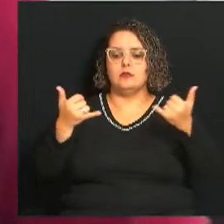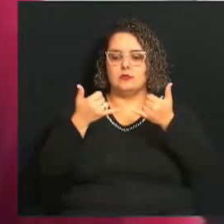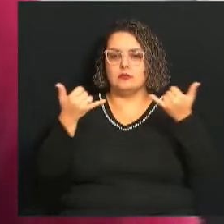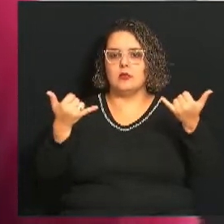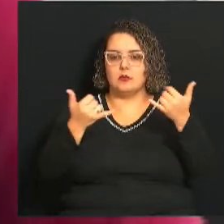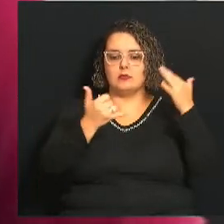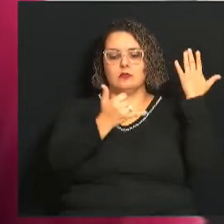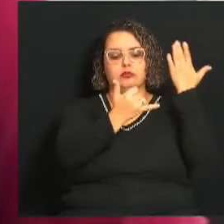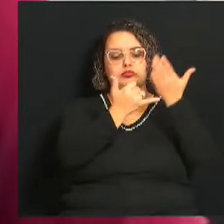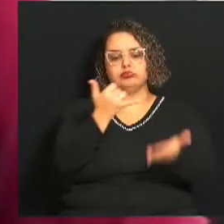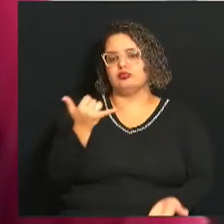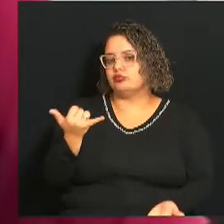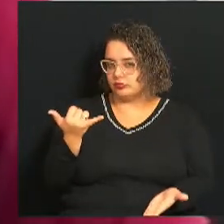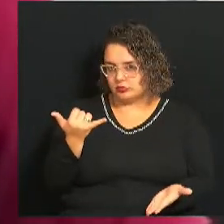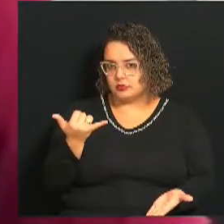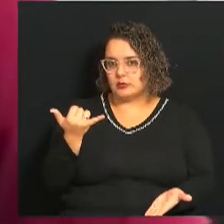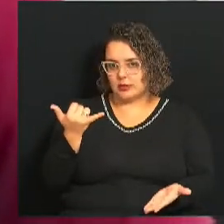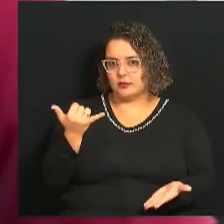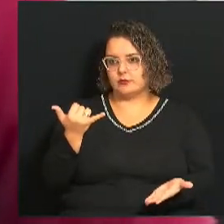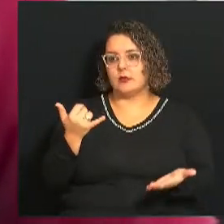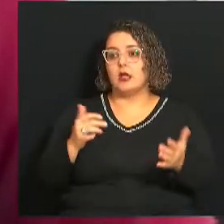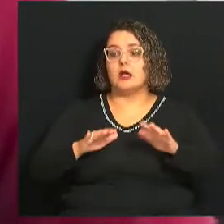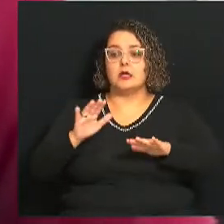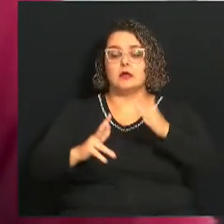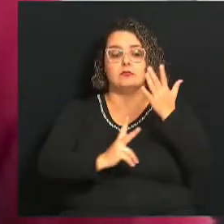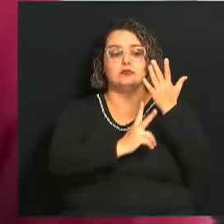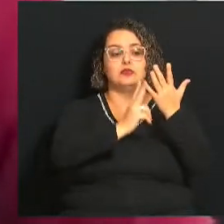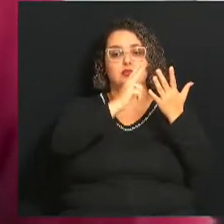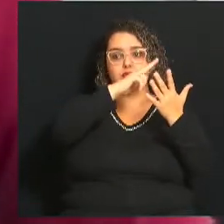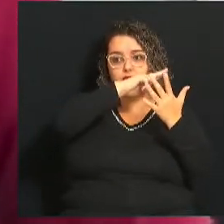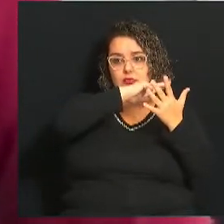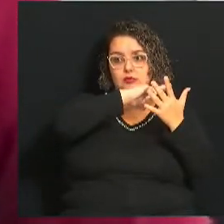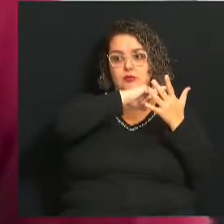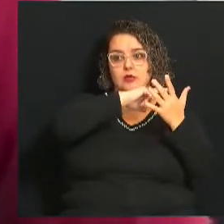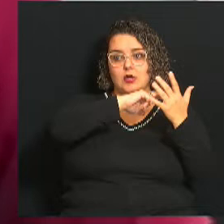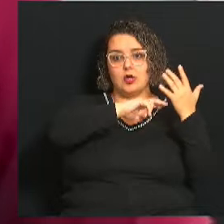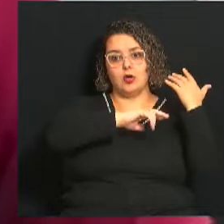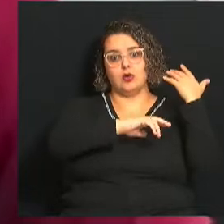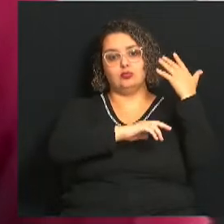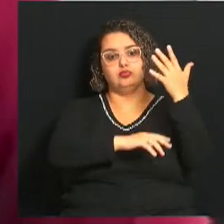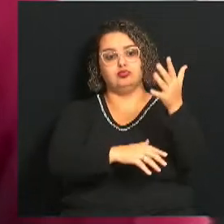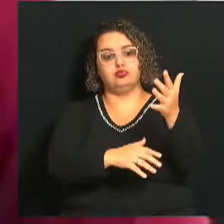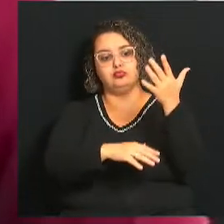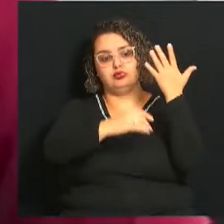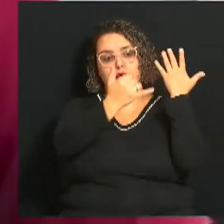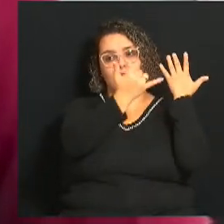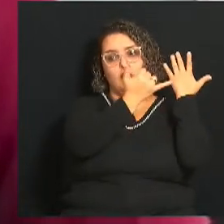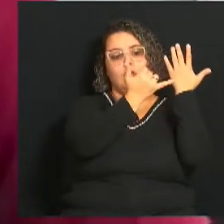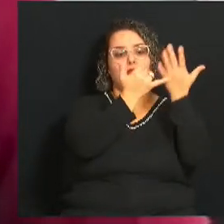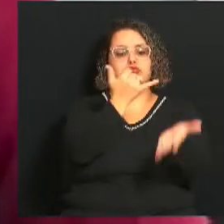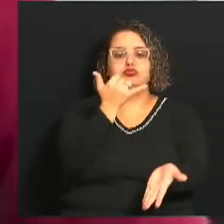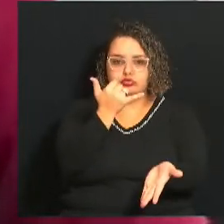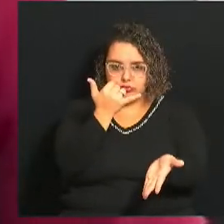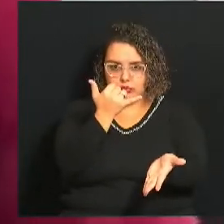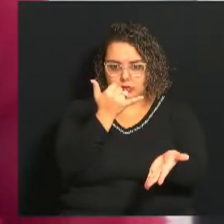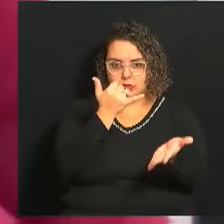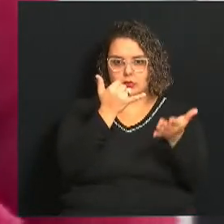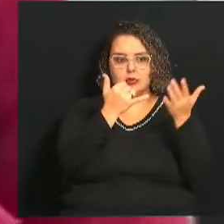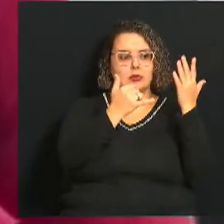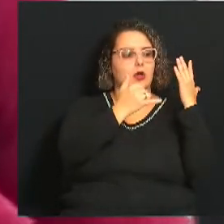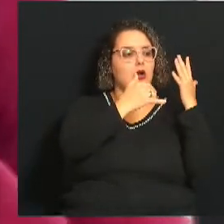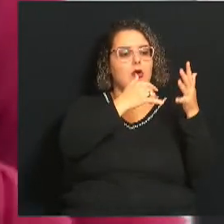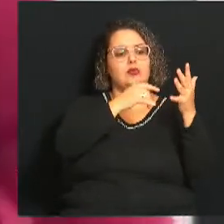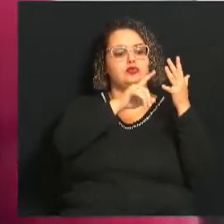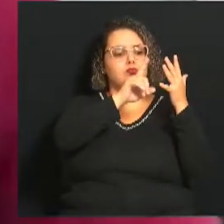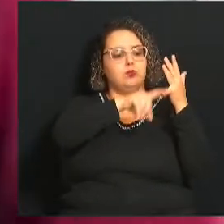muitas vezes, mesmo com poda, os galhos são arremessados, né? O vento quebra, arremessa galhos sobre a rede elétrica